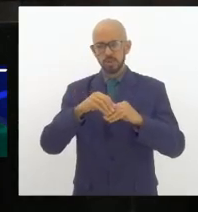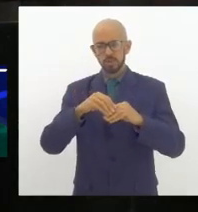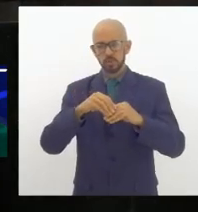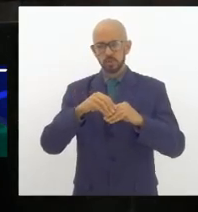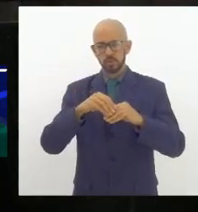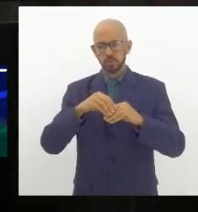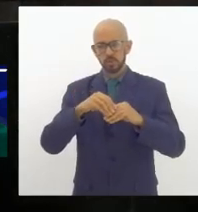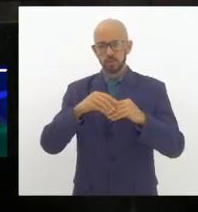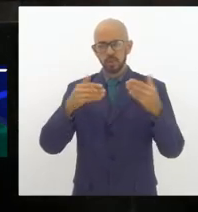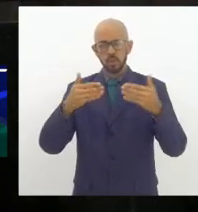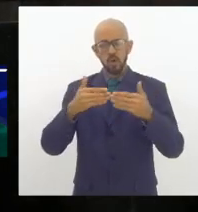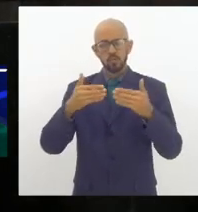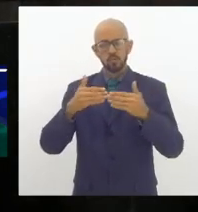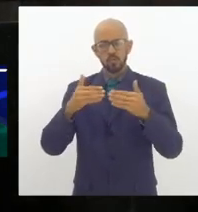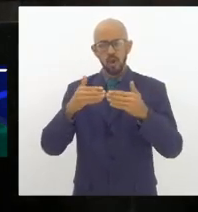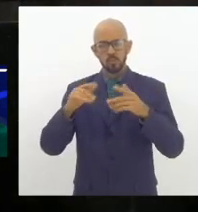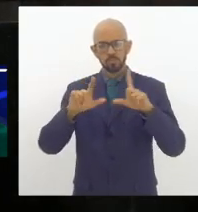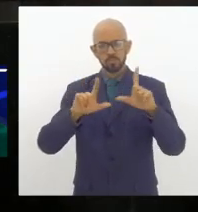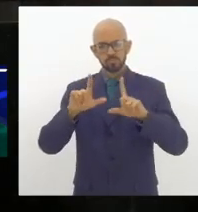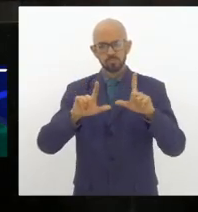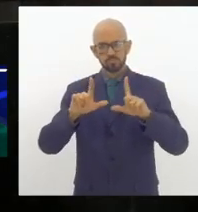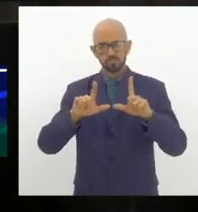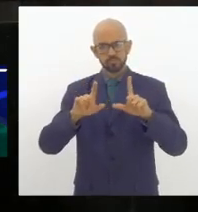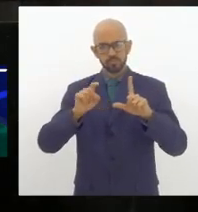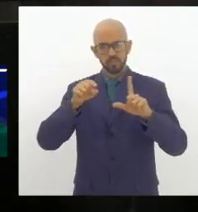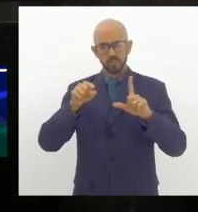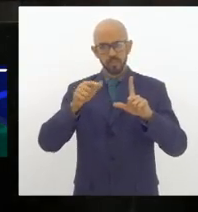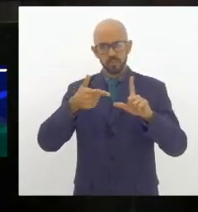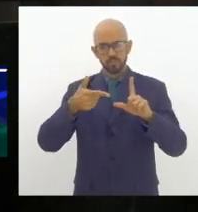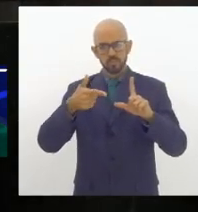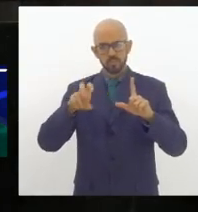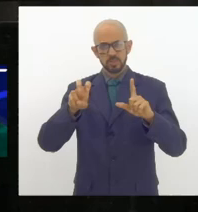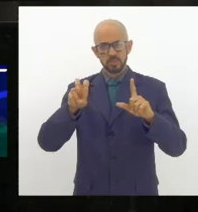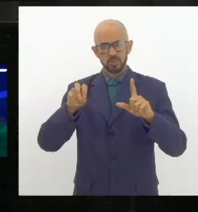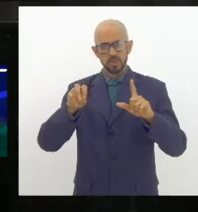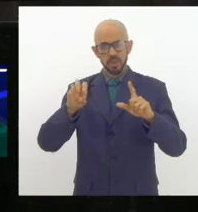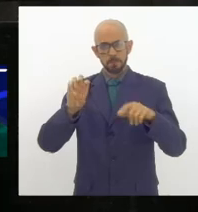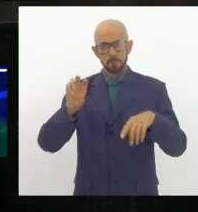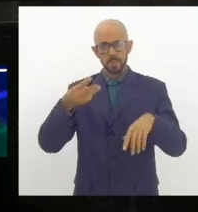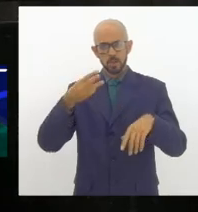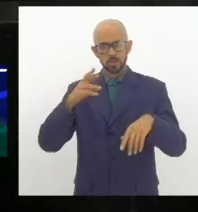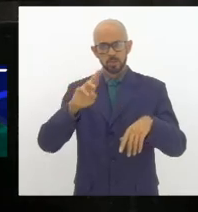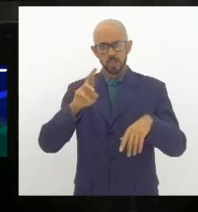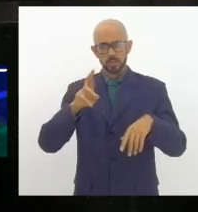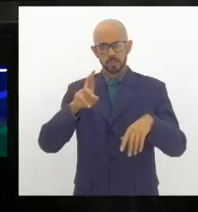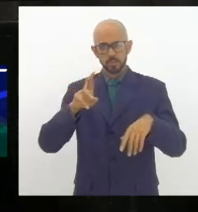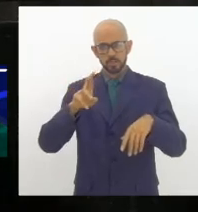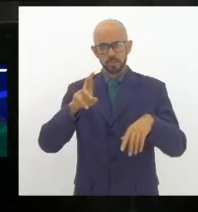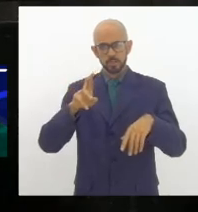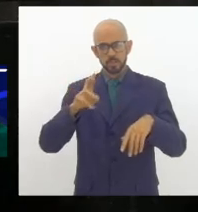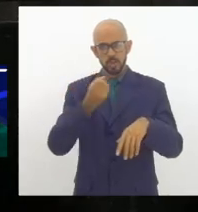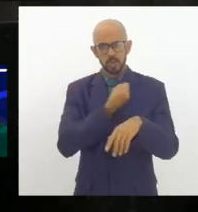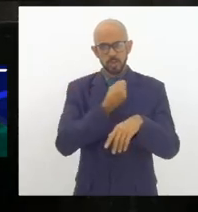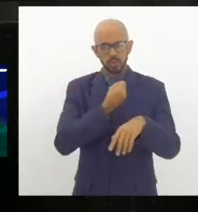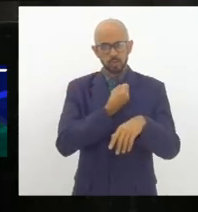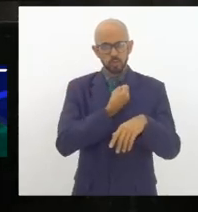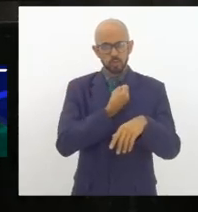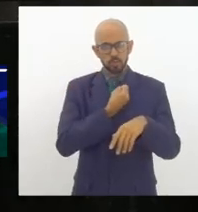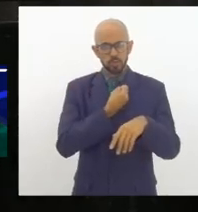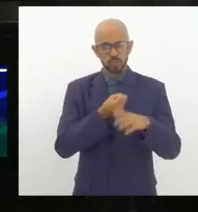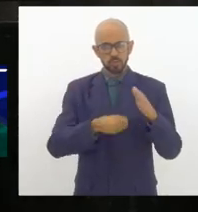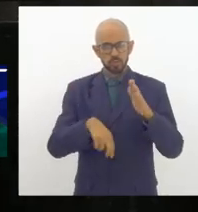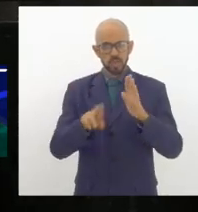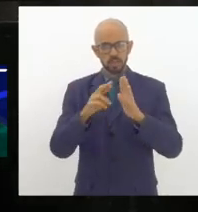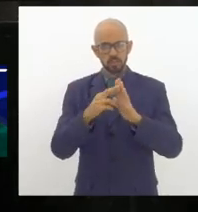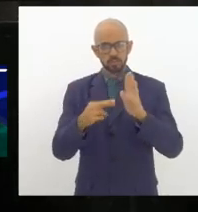mídia chega a 250 milhões de reais números aliás que tiraram do